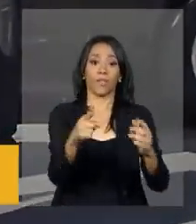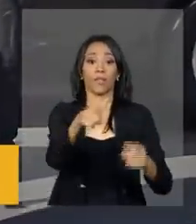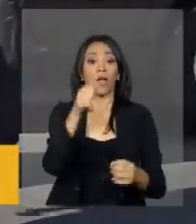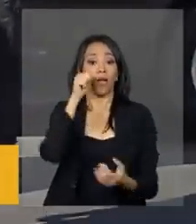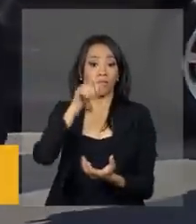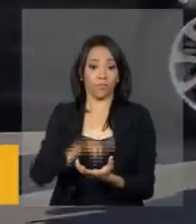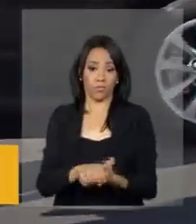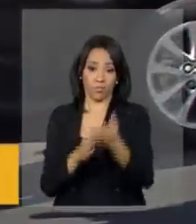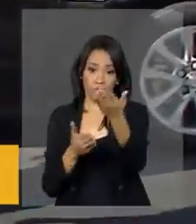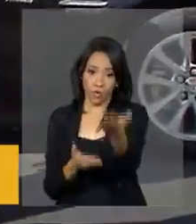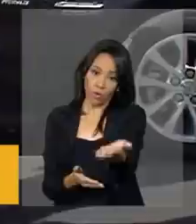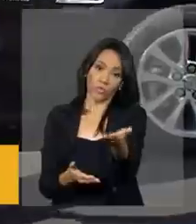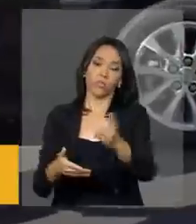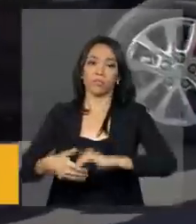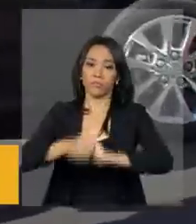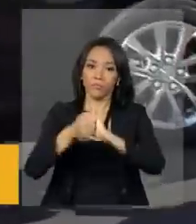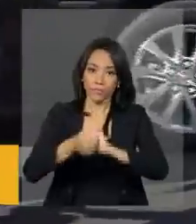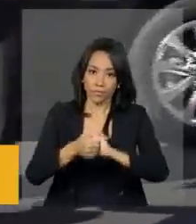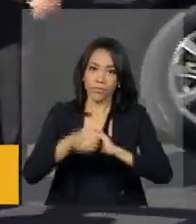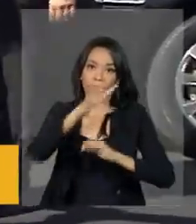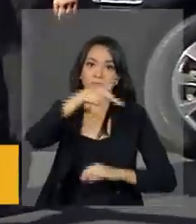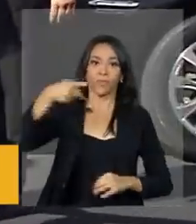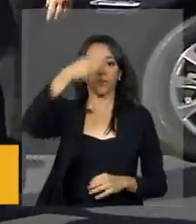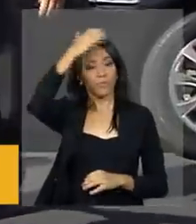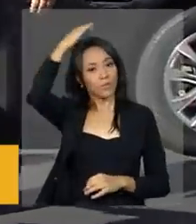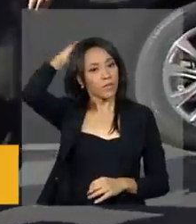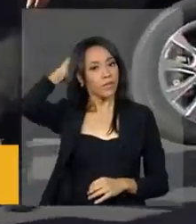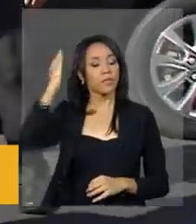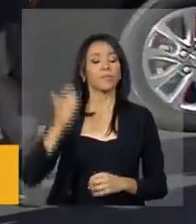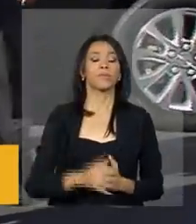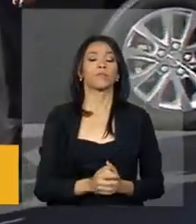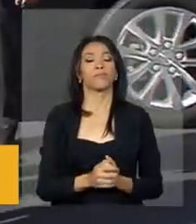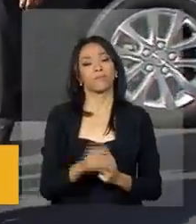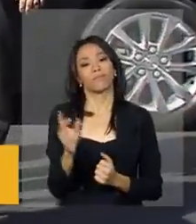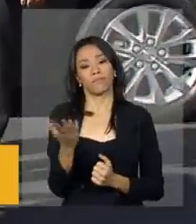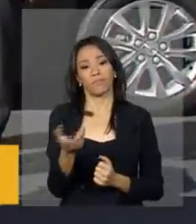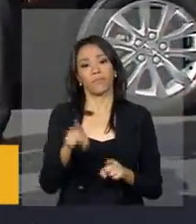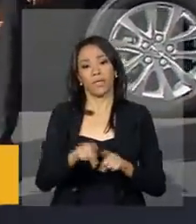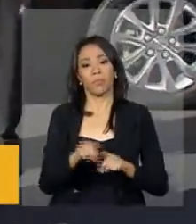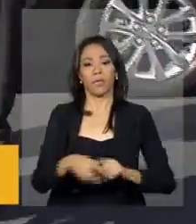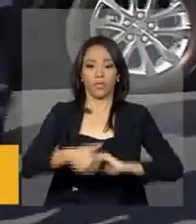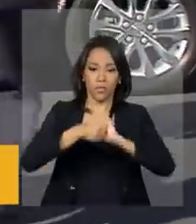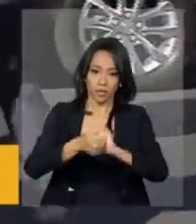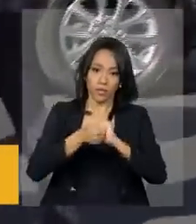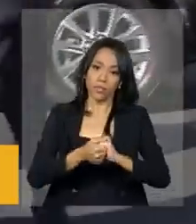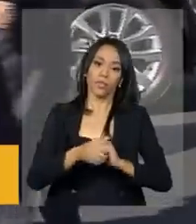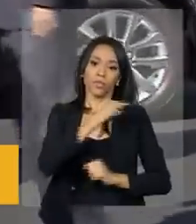Temer recebendo os cumprimentos ali, vai passar, receber os cumprimentos do ministro da Defesa e